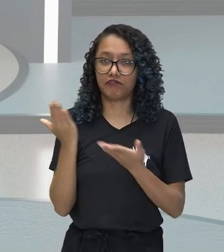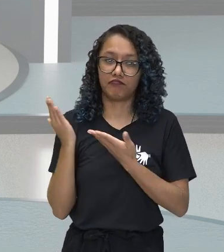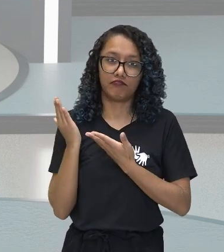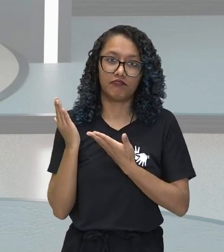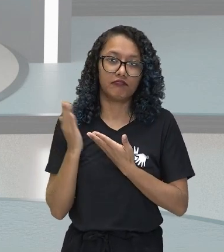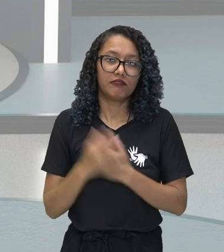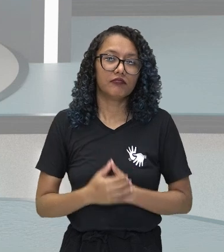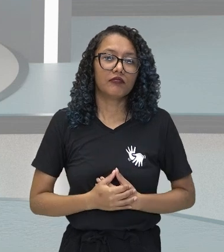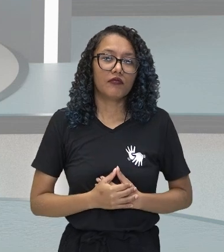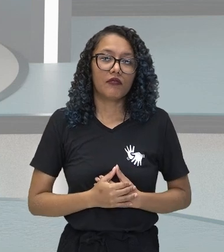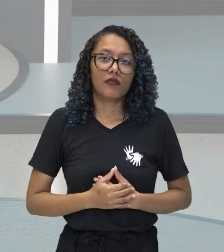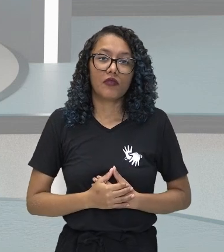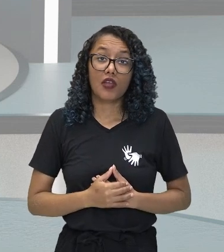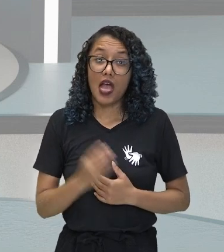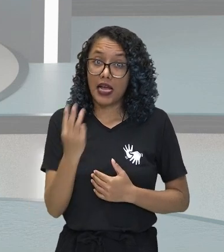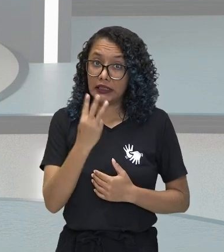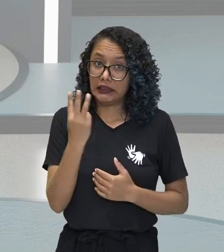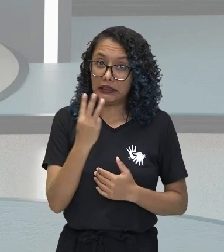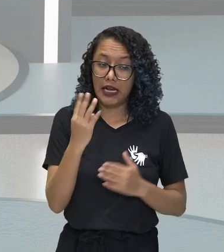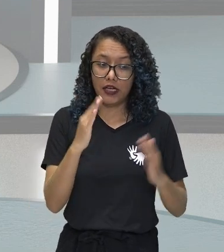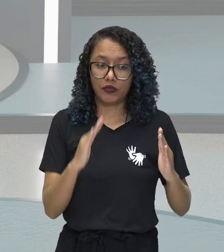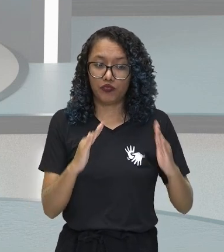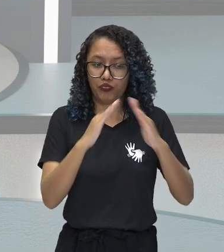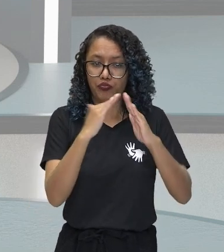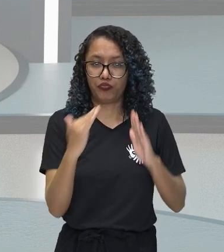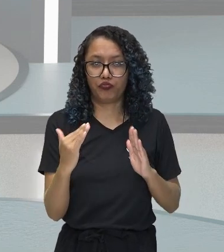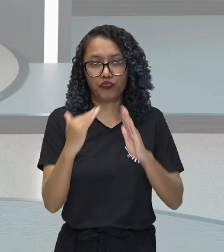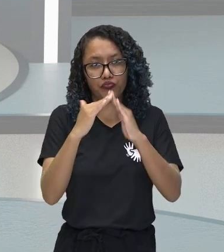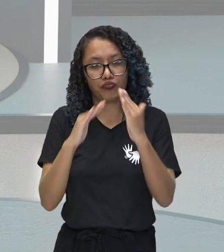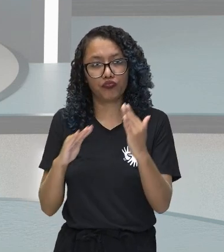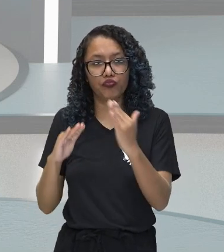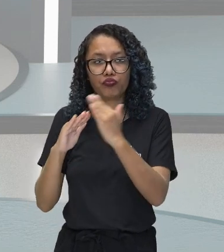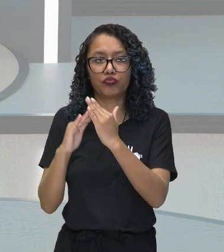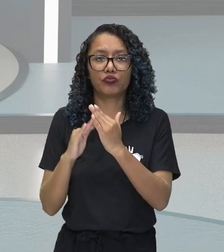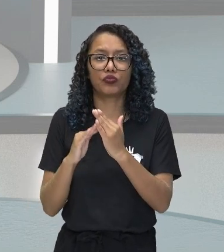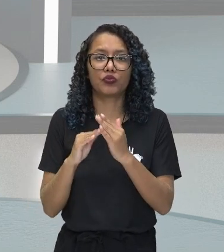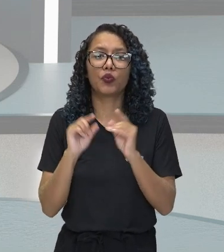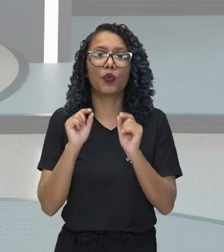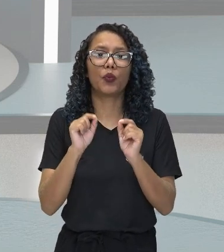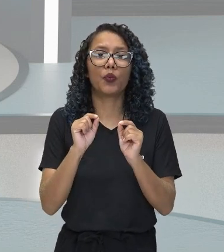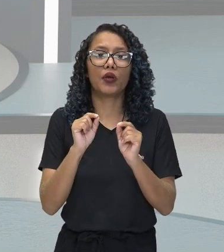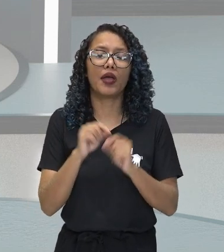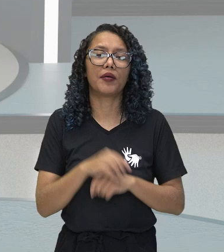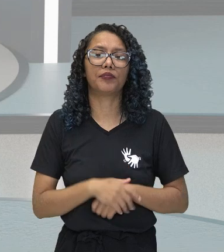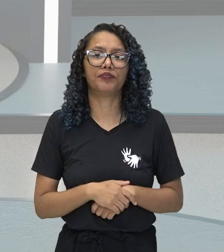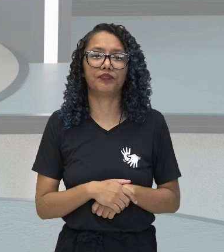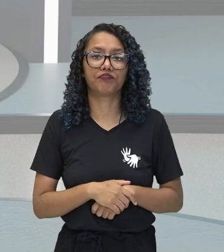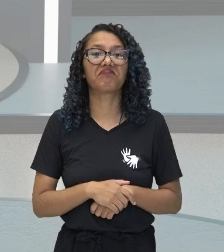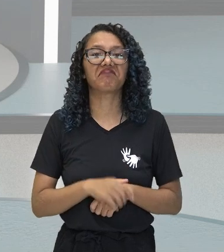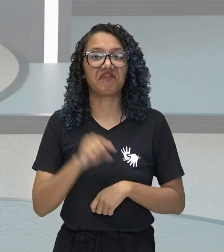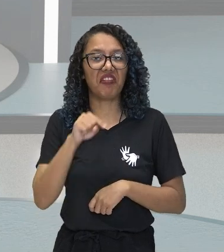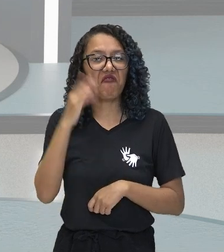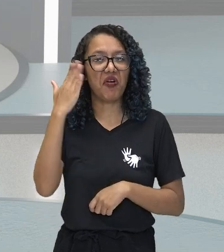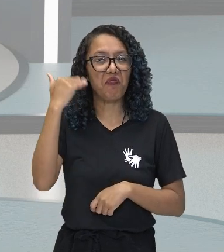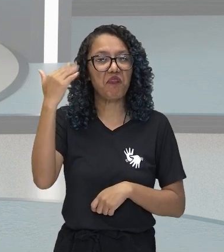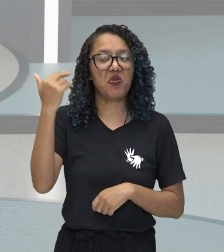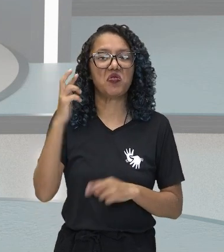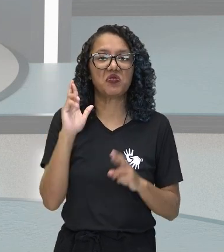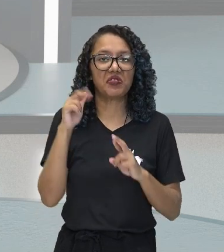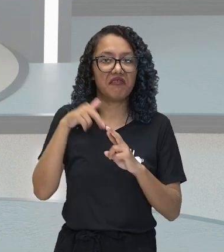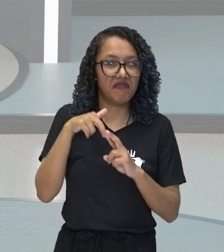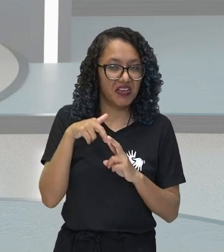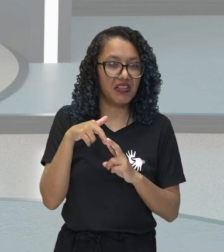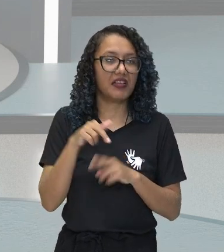Então essas 3 pirâmides, Quéops, Khefren e Miquerinos, elas são uma referência, né? E aqui a gente também tem as pirâmides